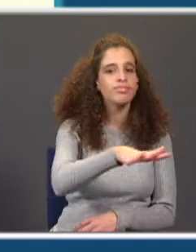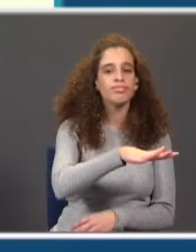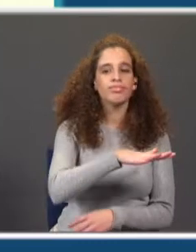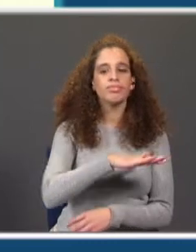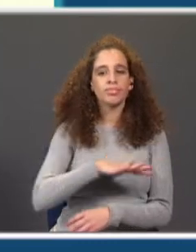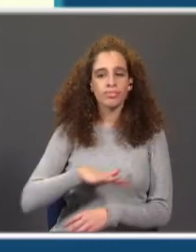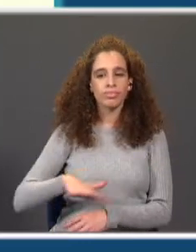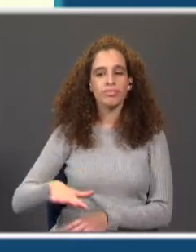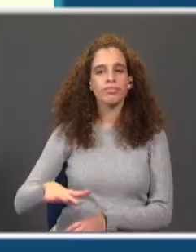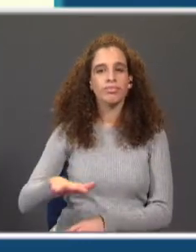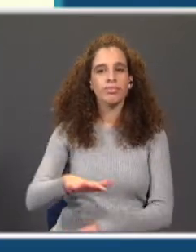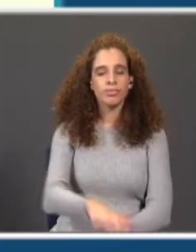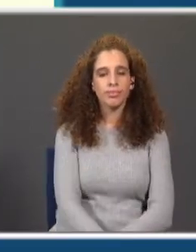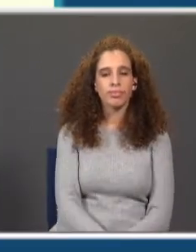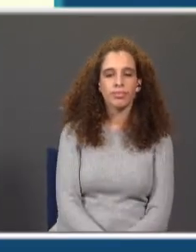capim.